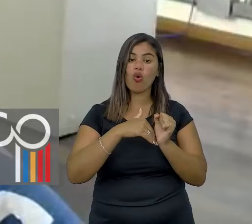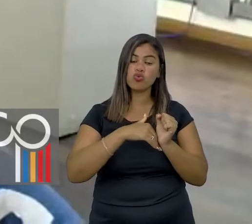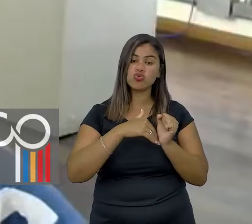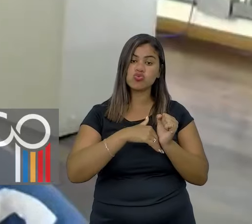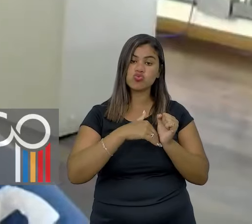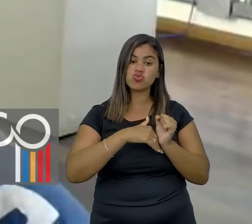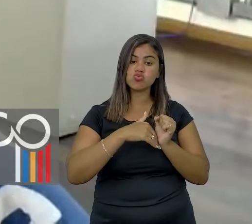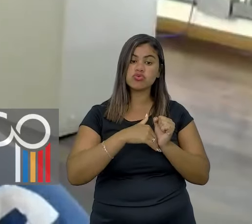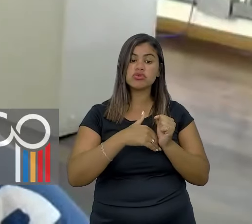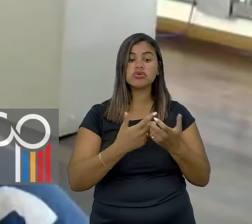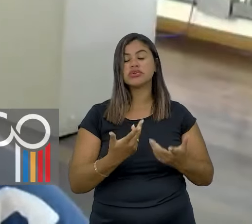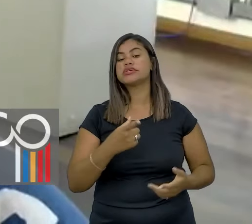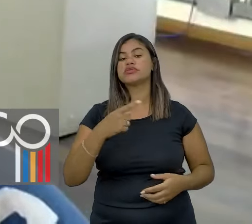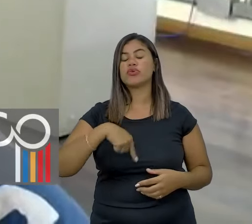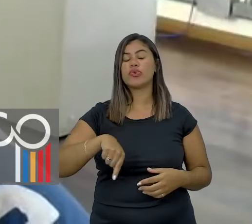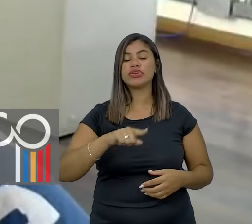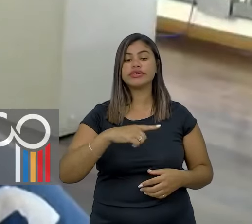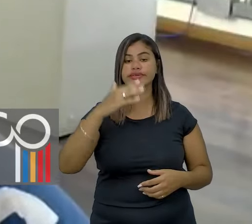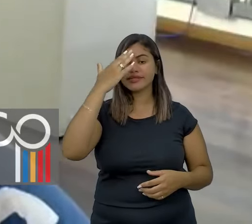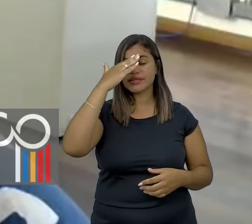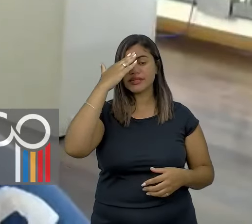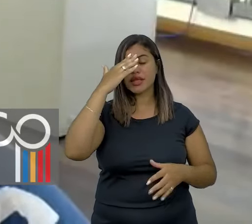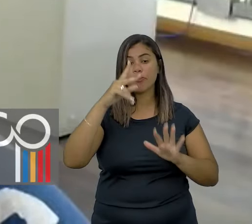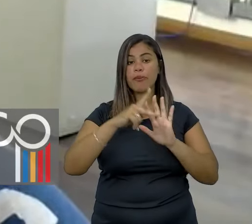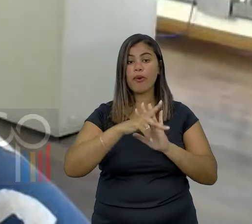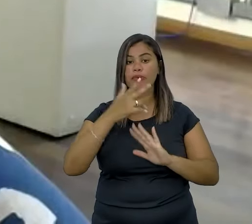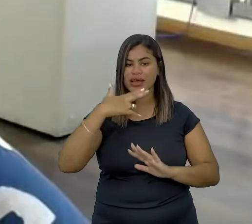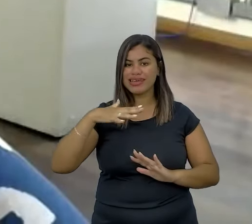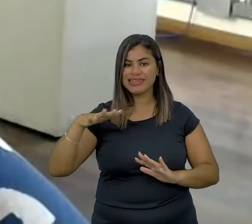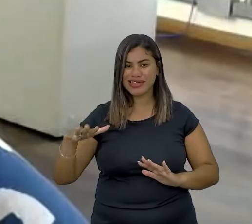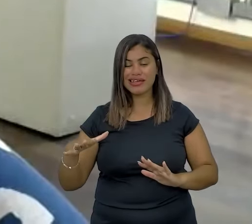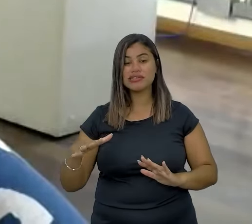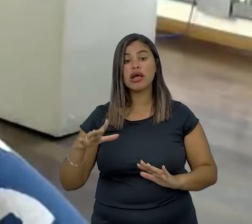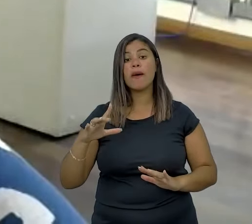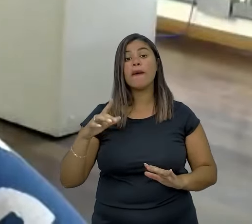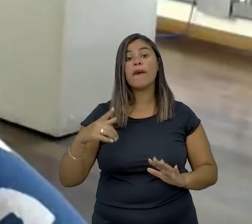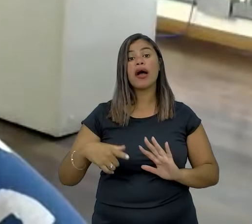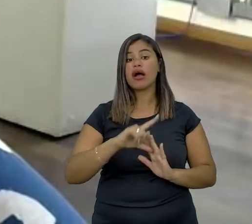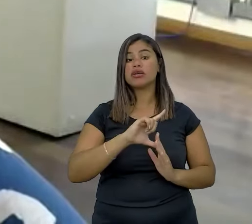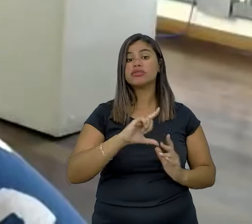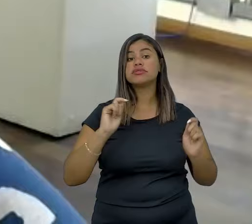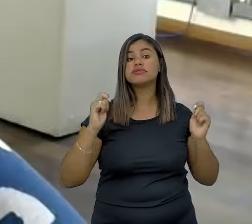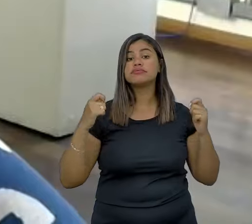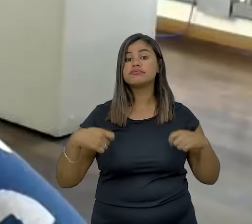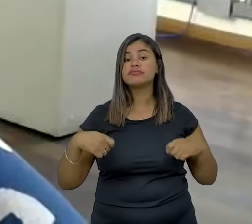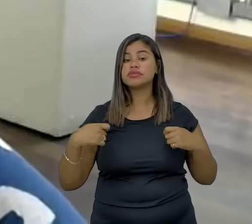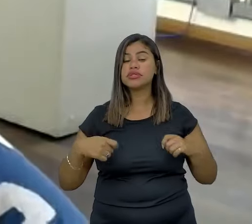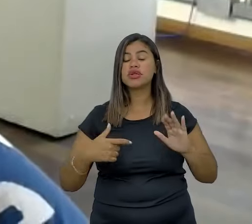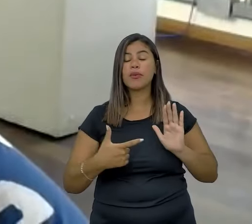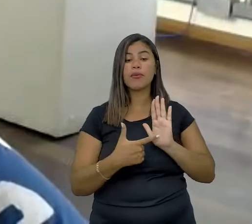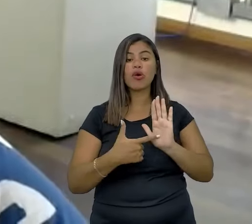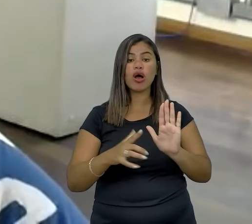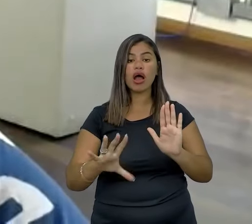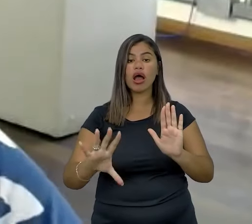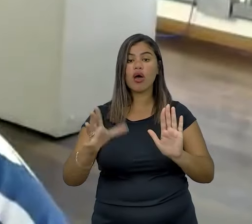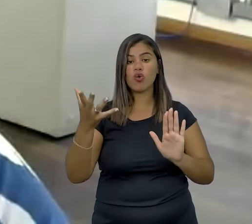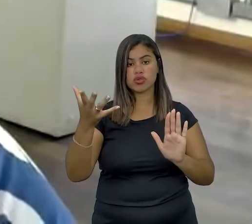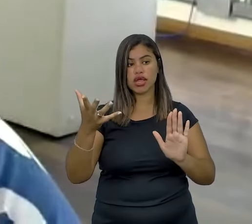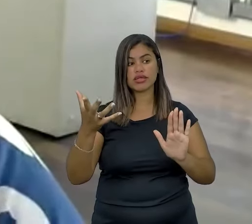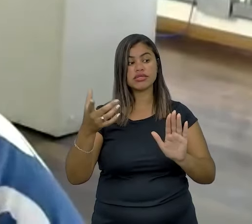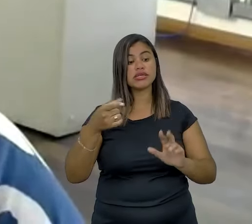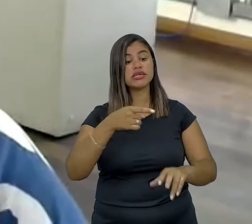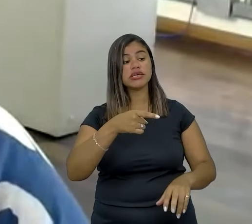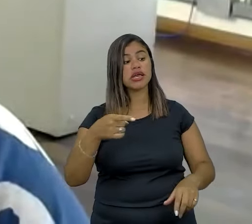seja compreendido pelas crianças, né, é importante que a gente apresente situações em que eles